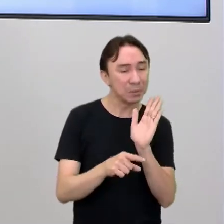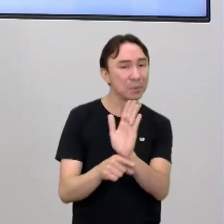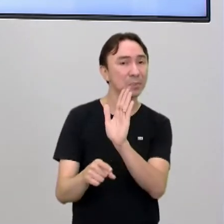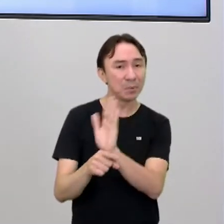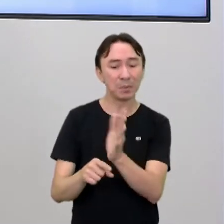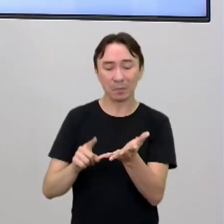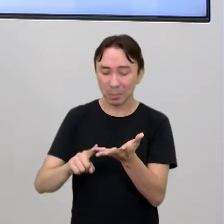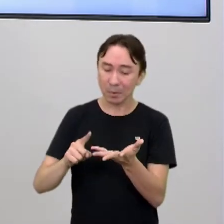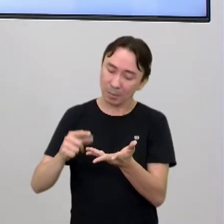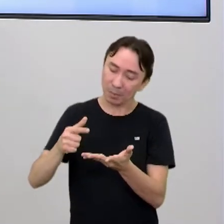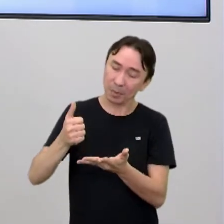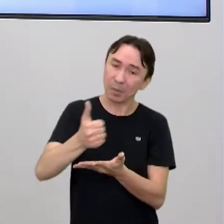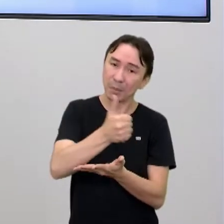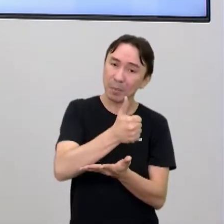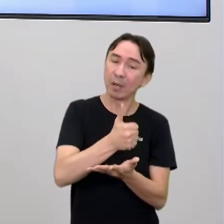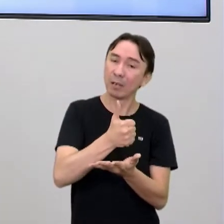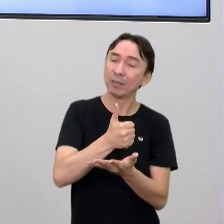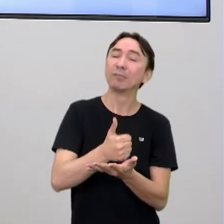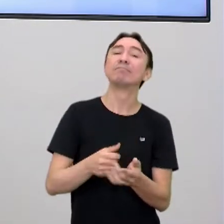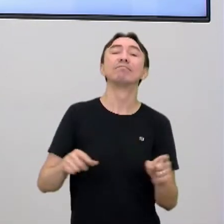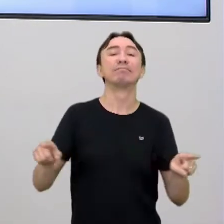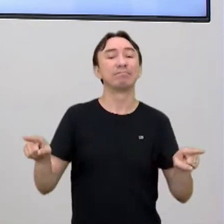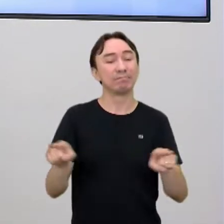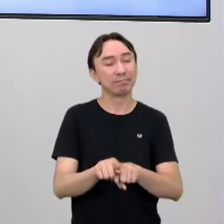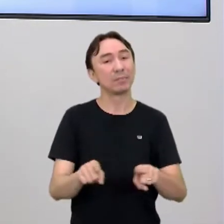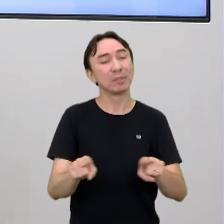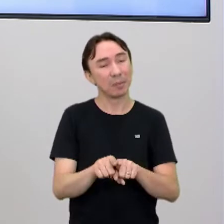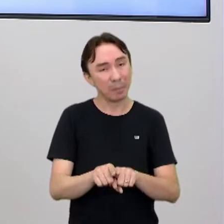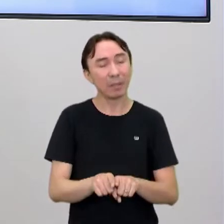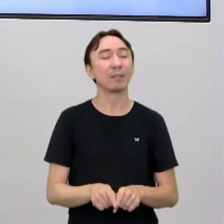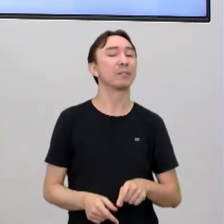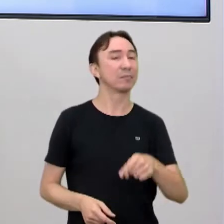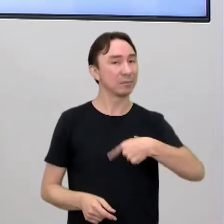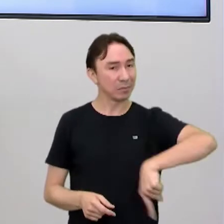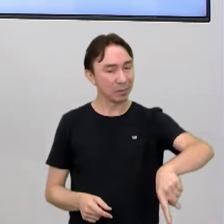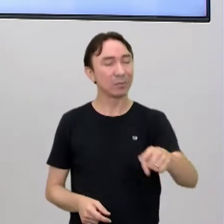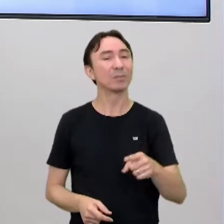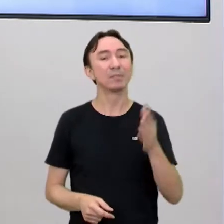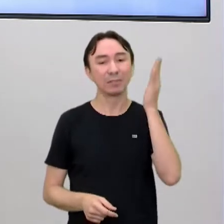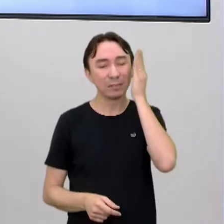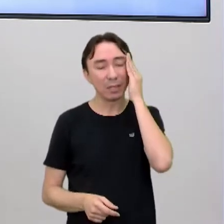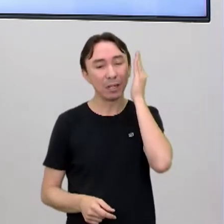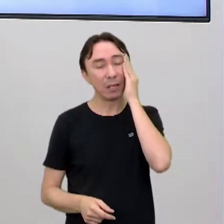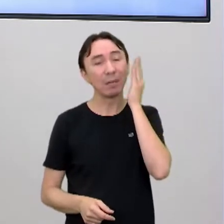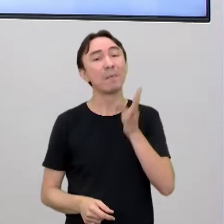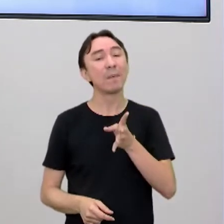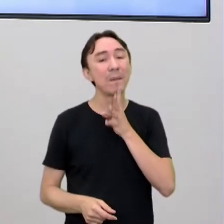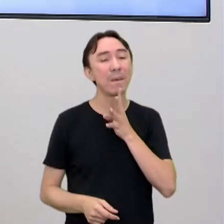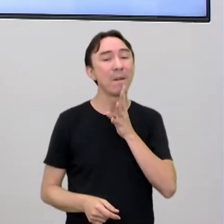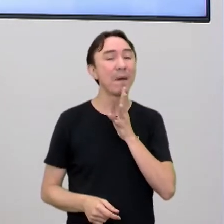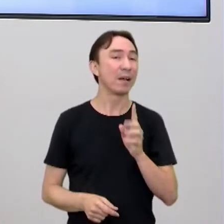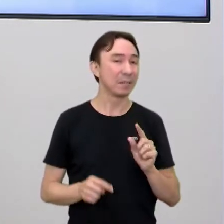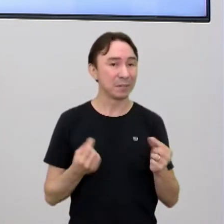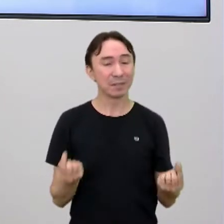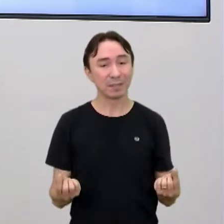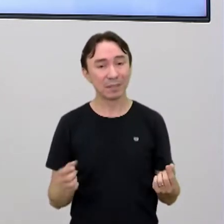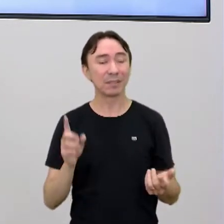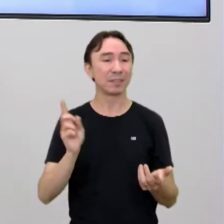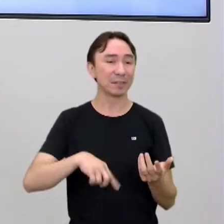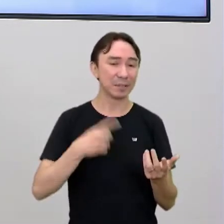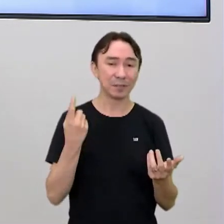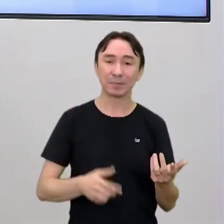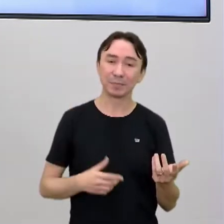da globalização, também estão muito de perto com a gente os processos de fragmentação geográfica